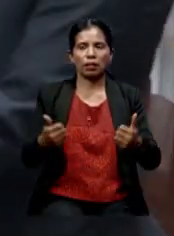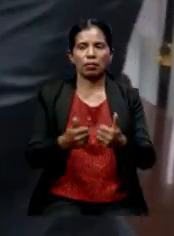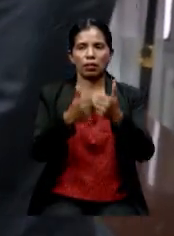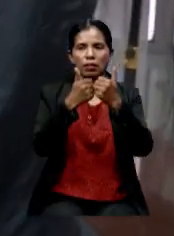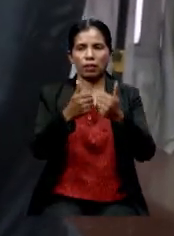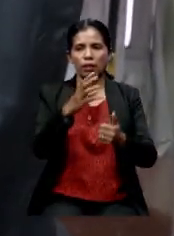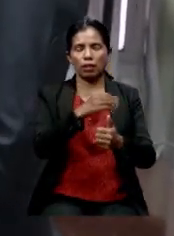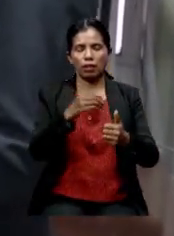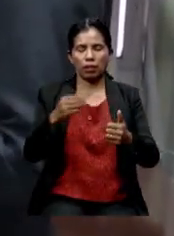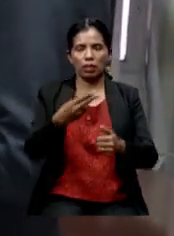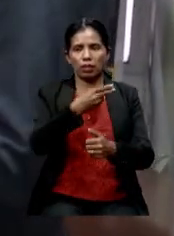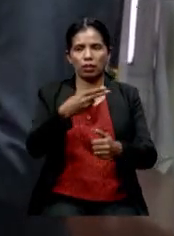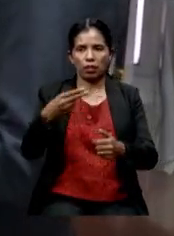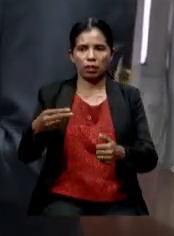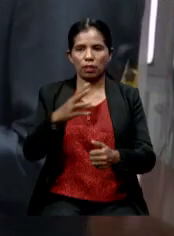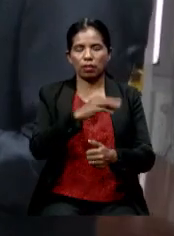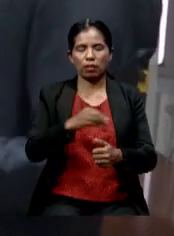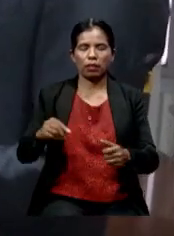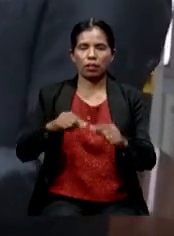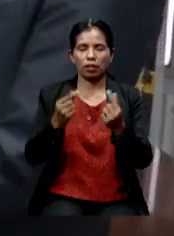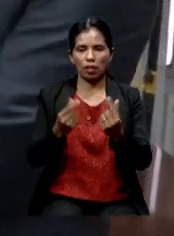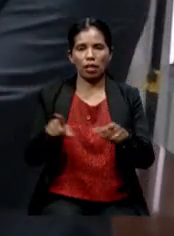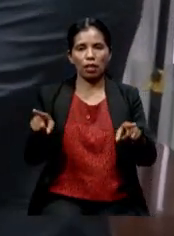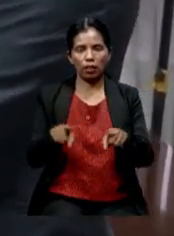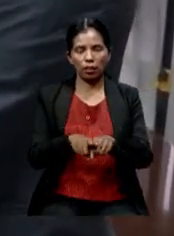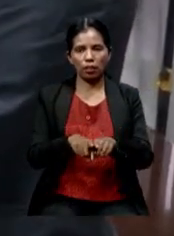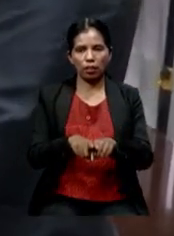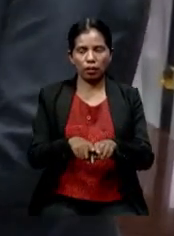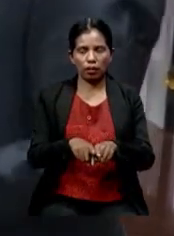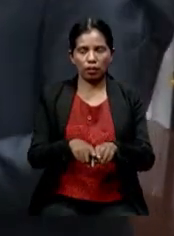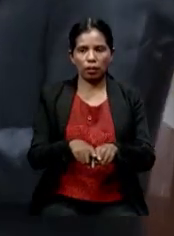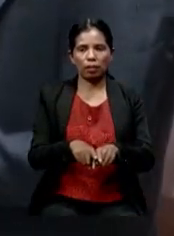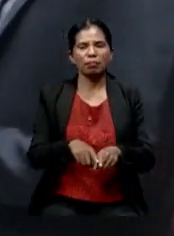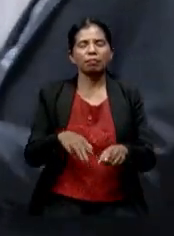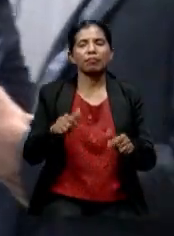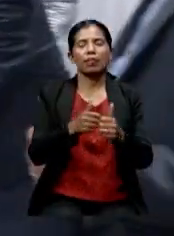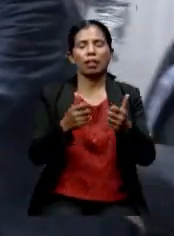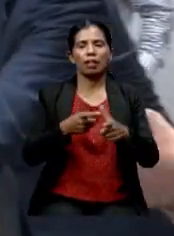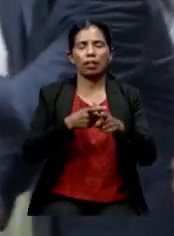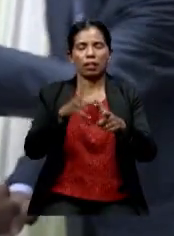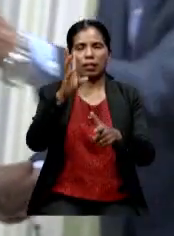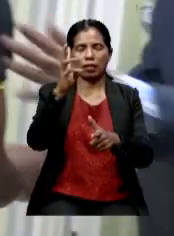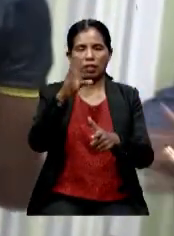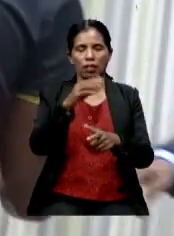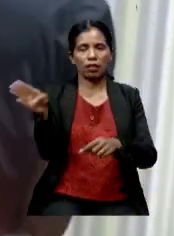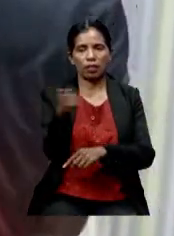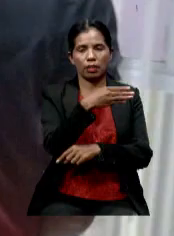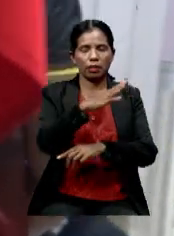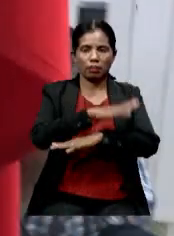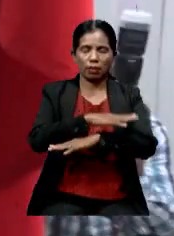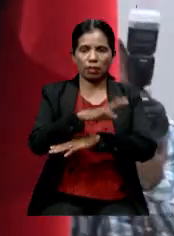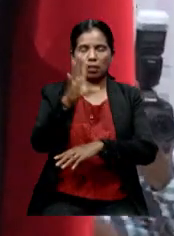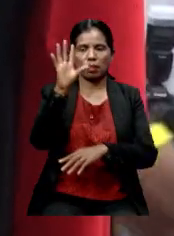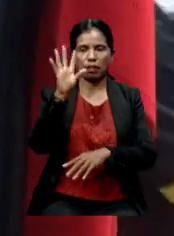Games solo Indonesia husi modalidade tolu, makanesan modalidade atletismo nang nen, modalidade tenis meja nang lima,